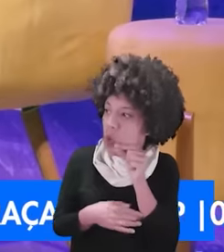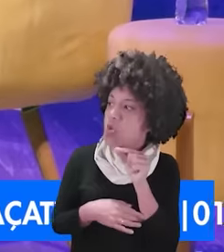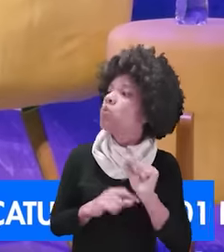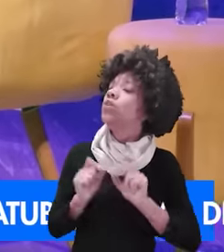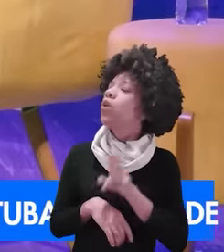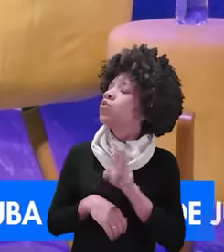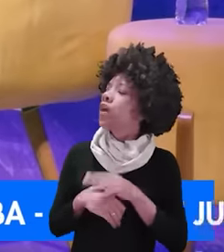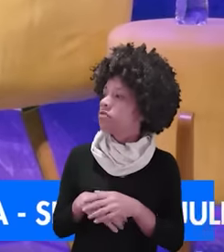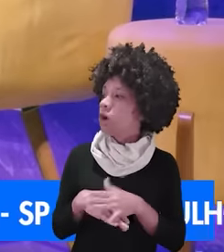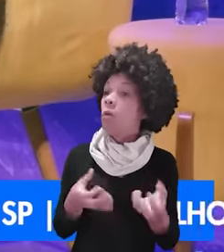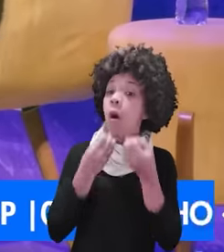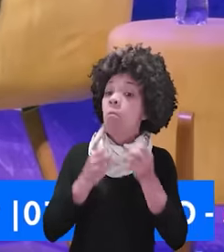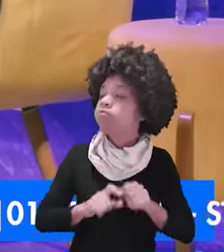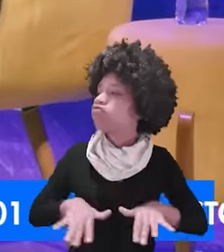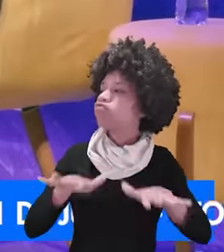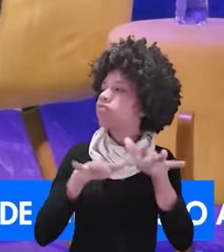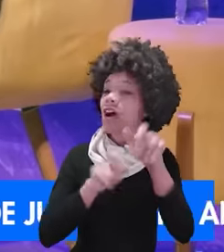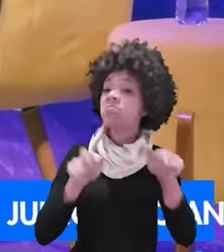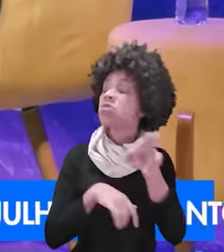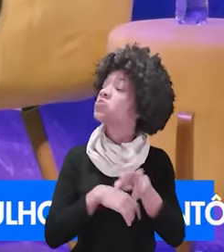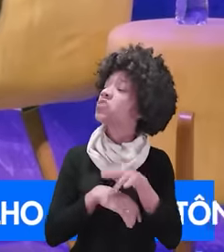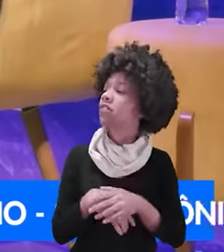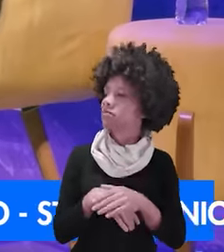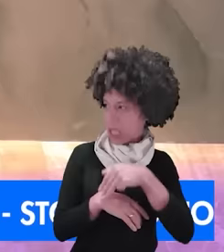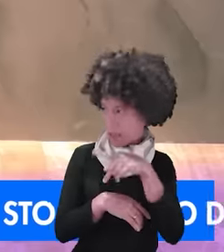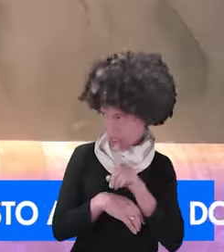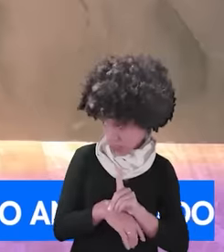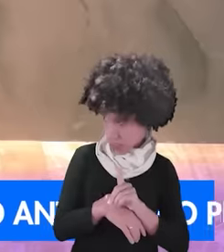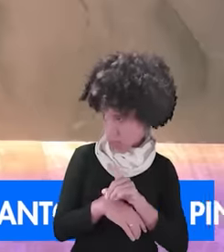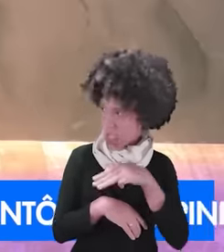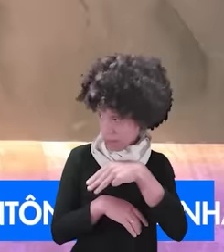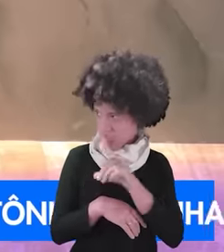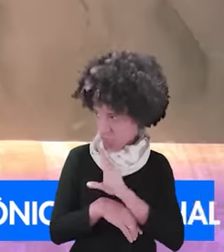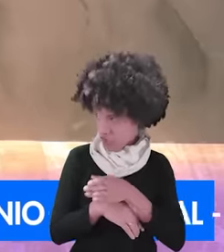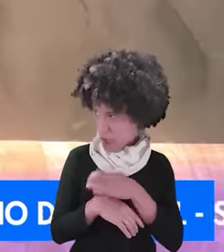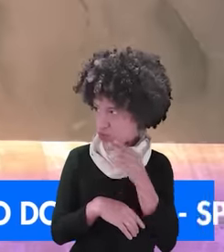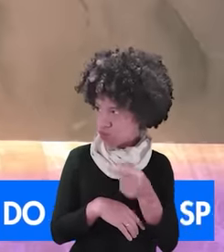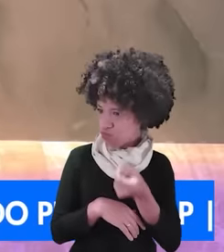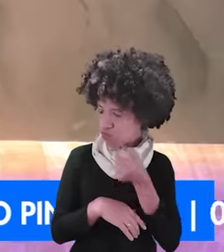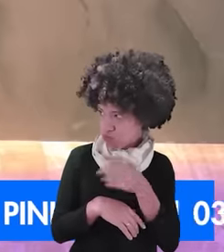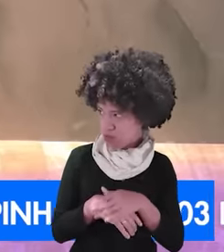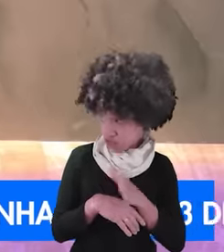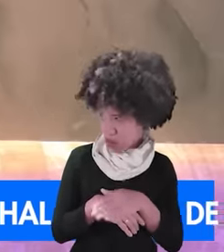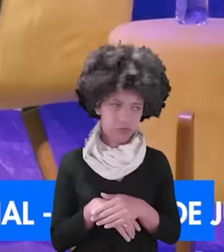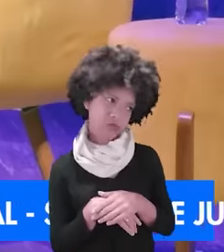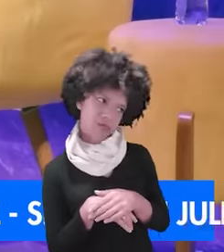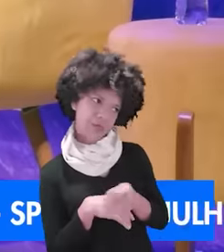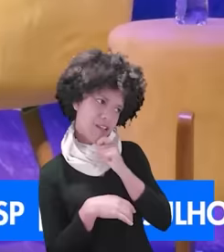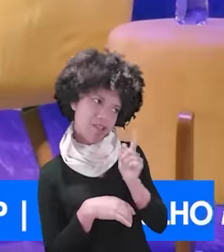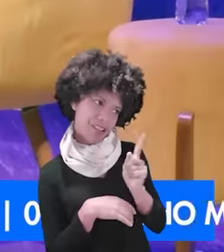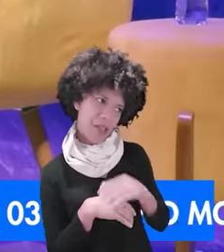usando qual que tá bombando da tua turma assim M desse já usou ainda não é